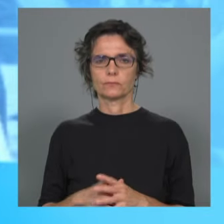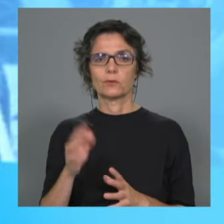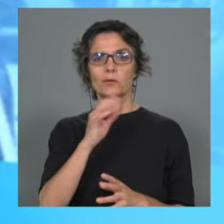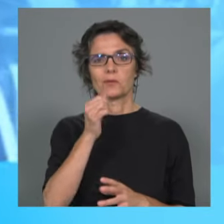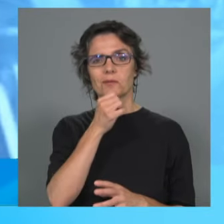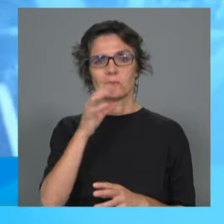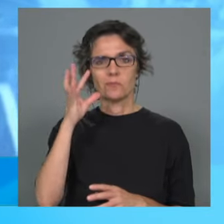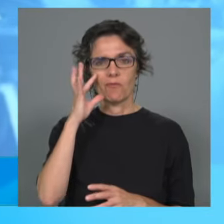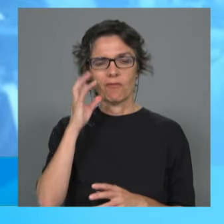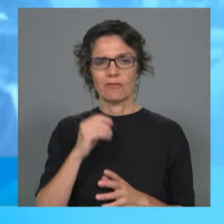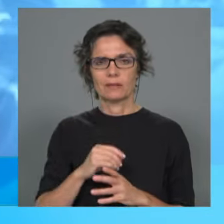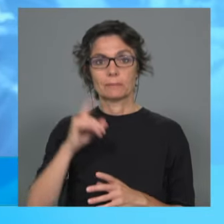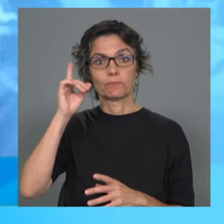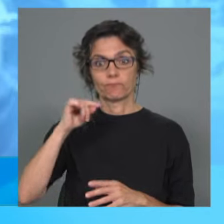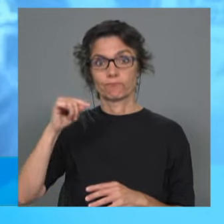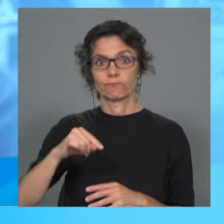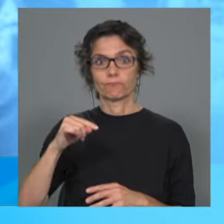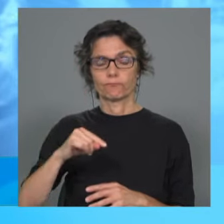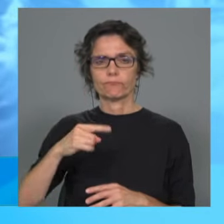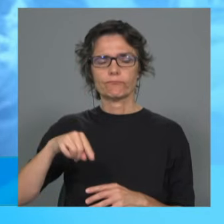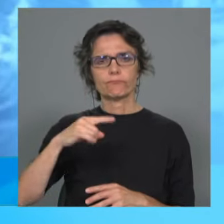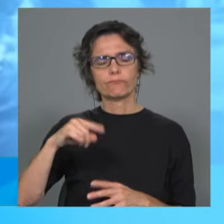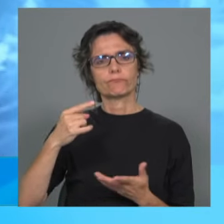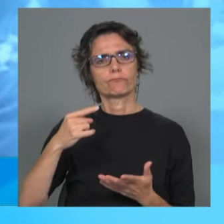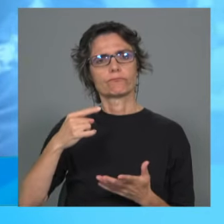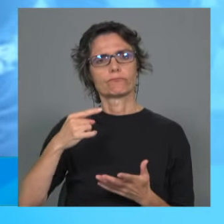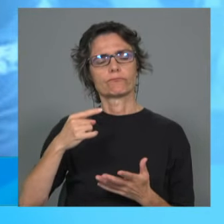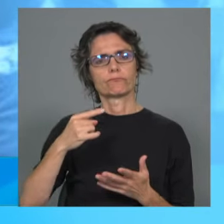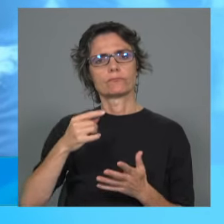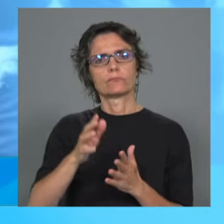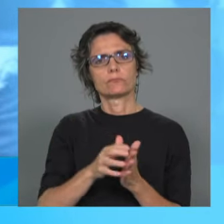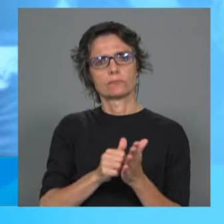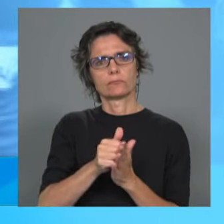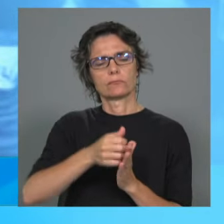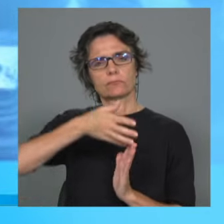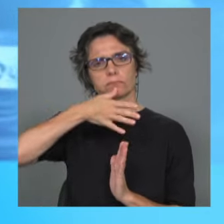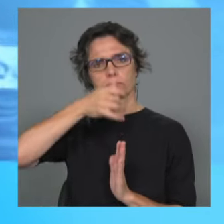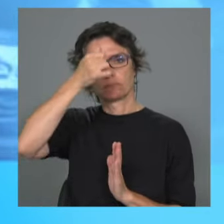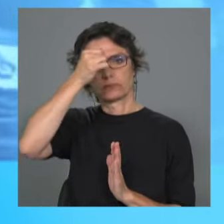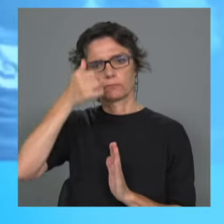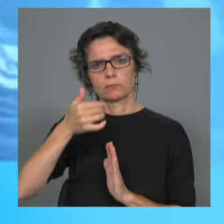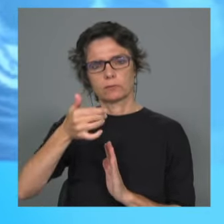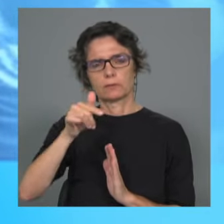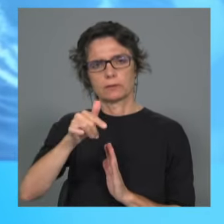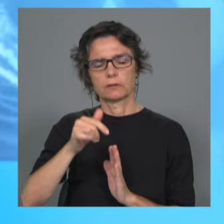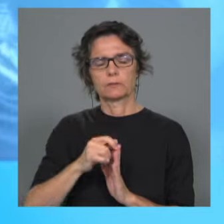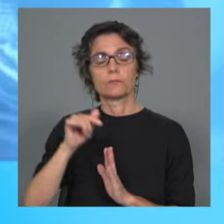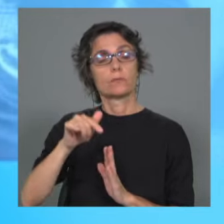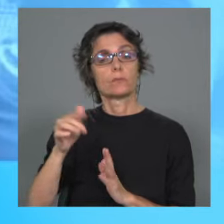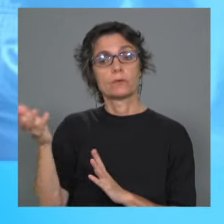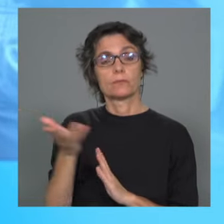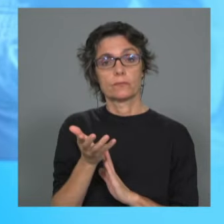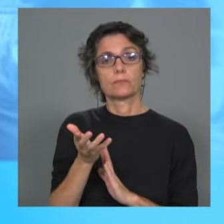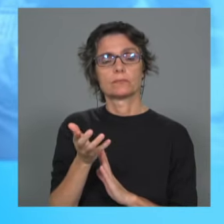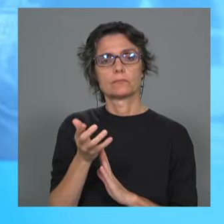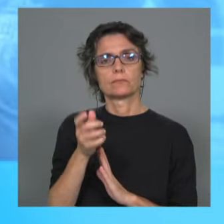Olá, muito boa tarde. Neste dia em que habitualmente olhamos a liturgia e a proposta bíblica para o próximo domingo, contamos com a presença de